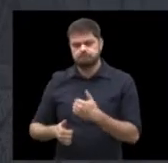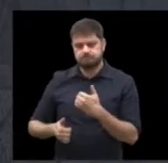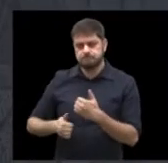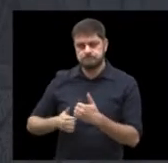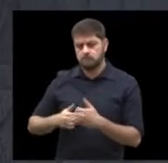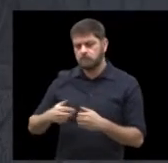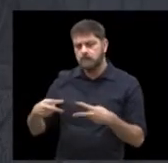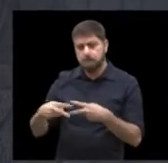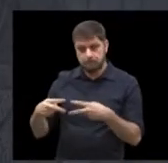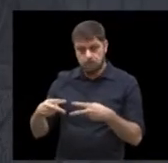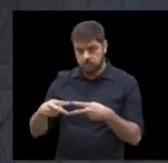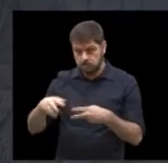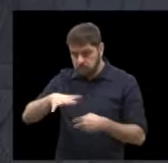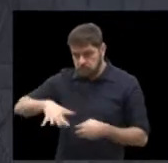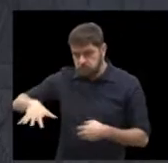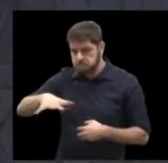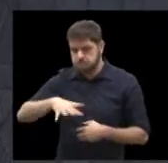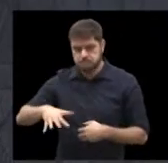em Paulínia,